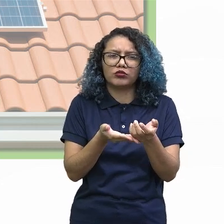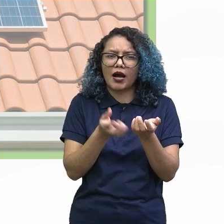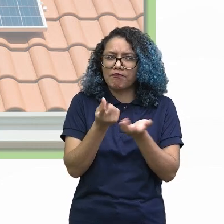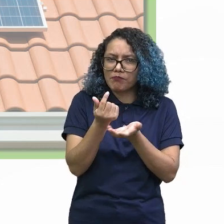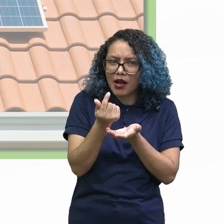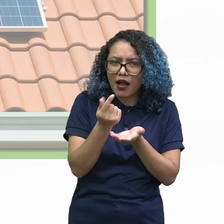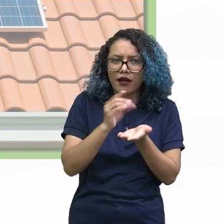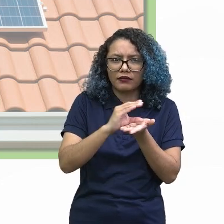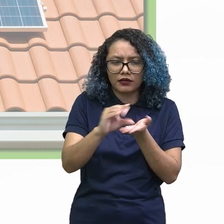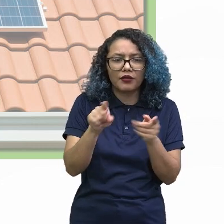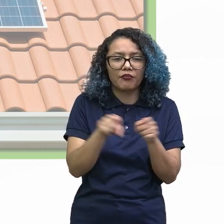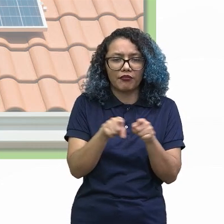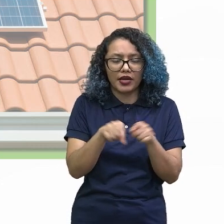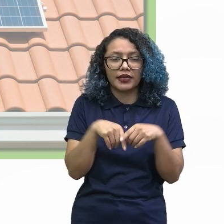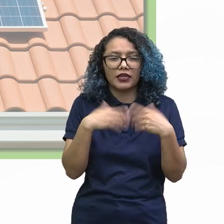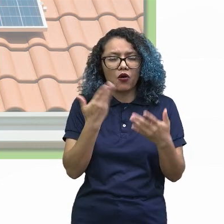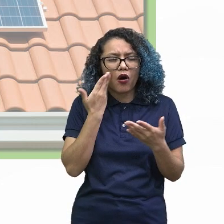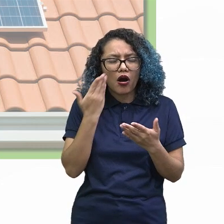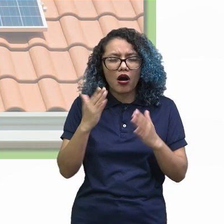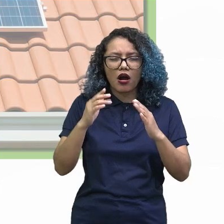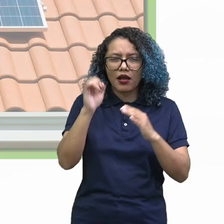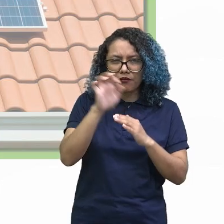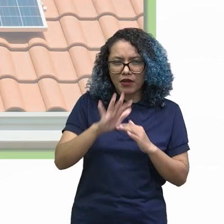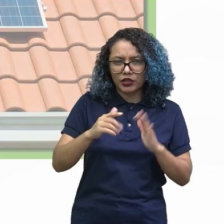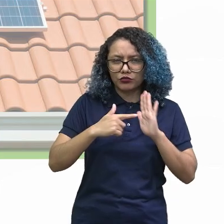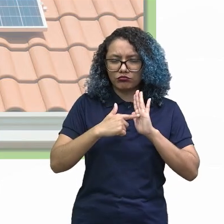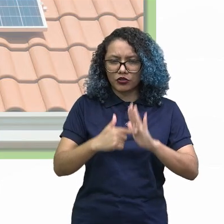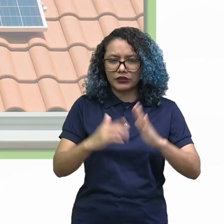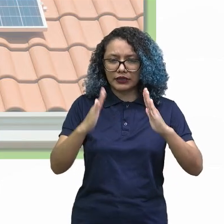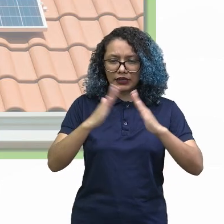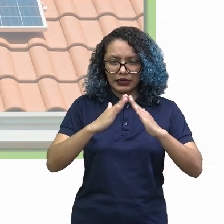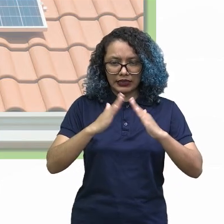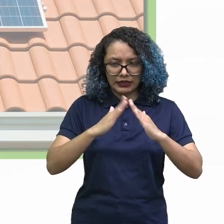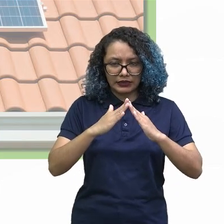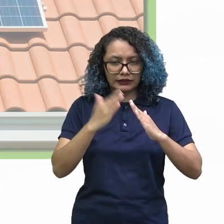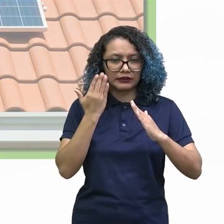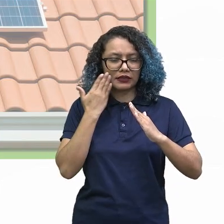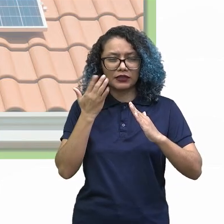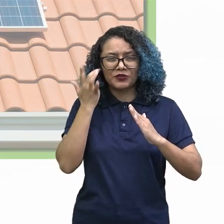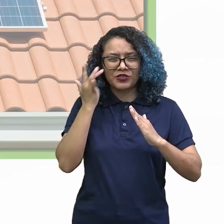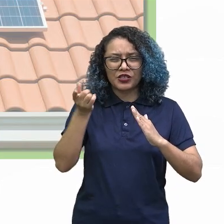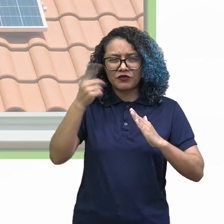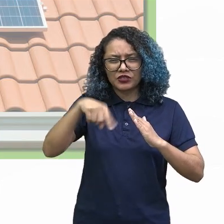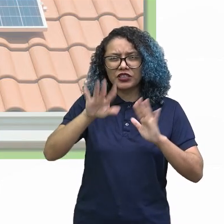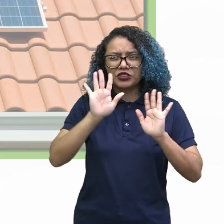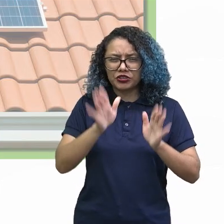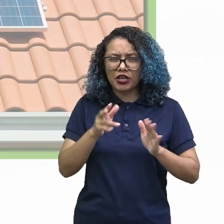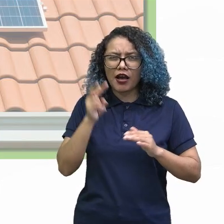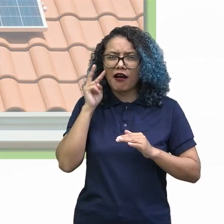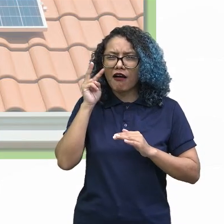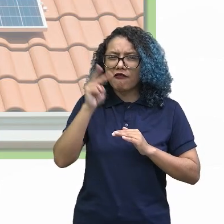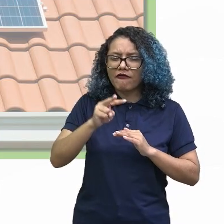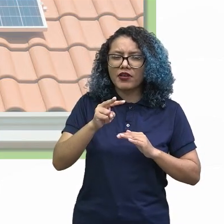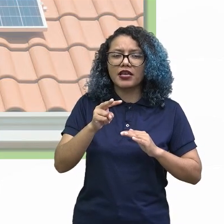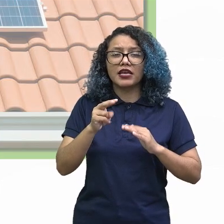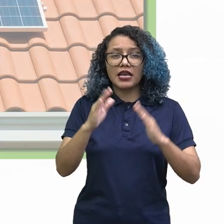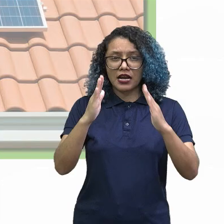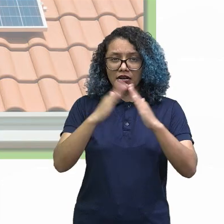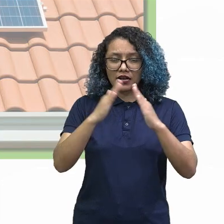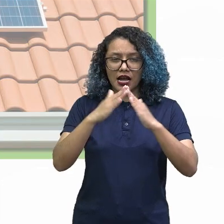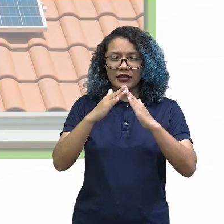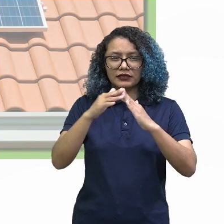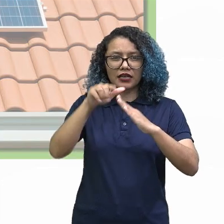essa imagem, né, de uma casa. Eu não sei se vocês já viram, né, casas que apresentam lá no